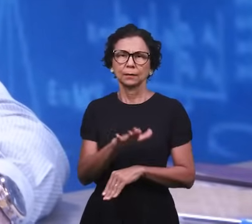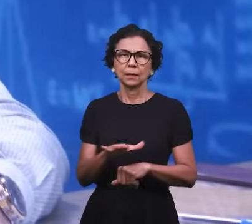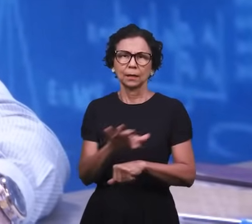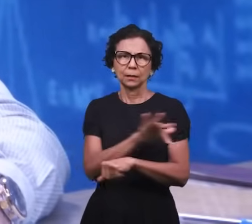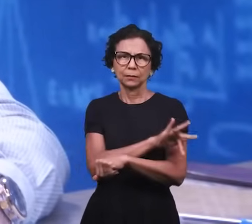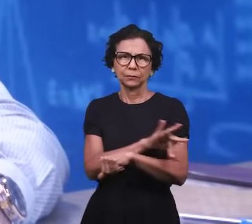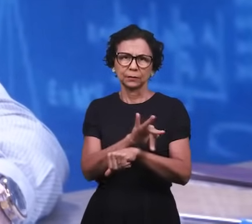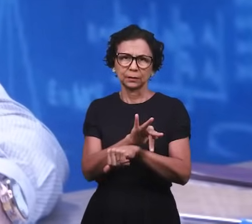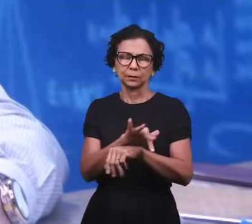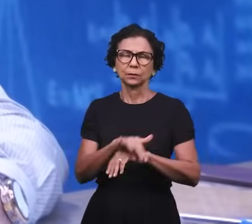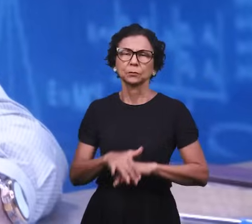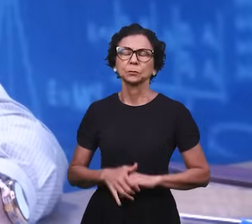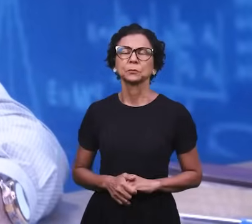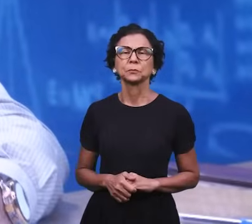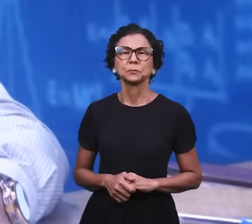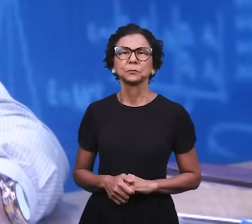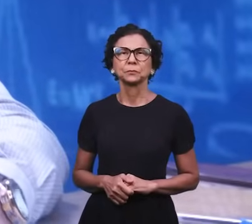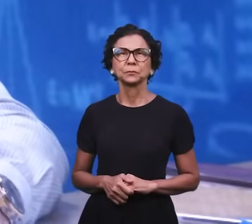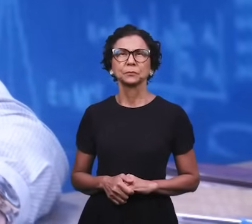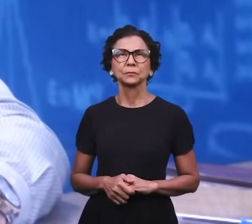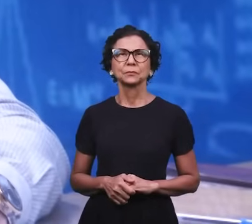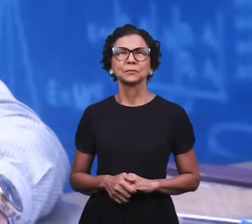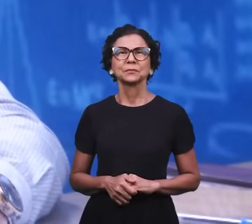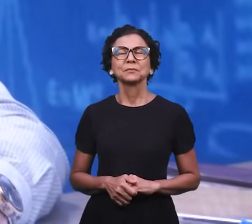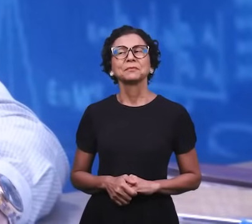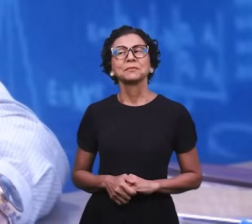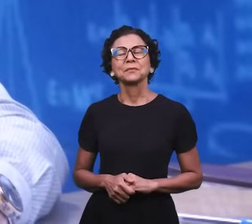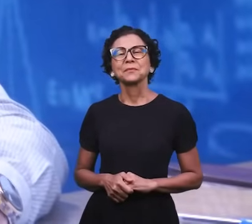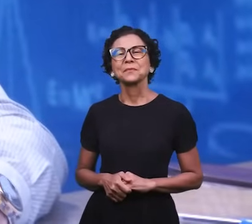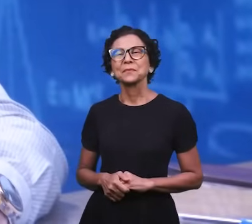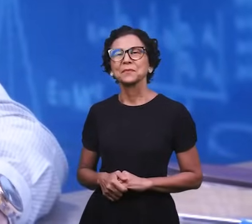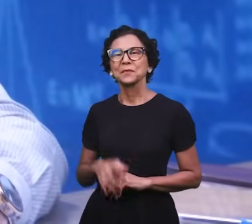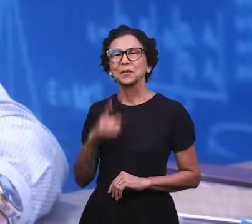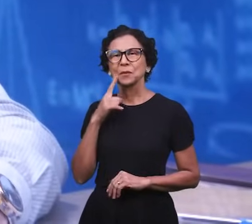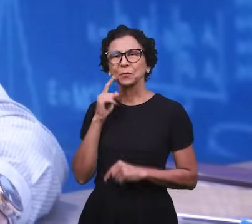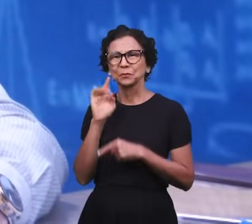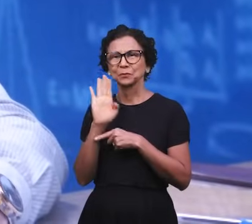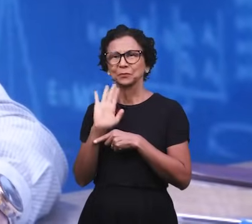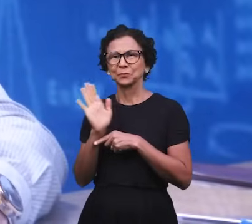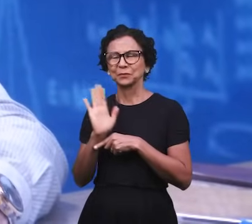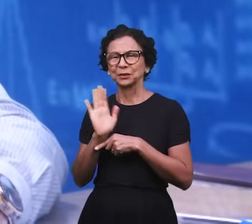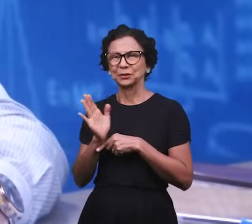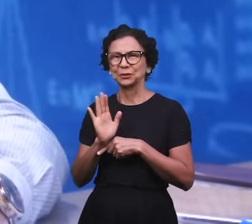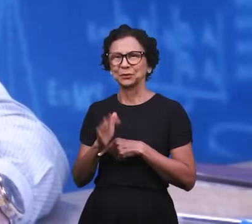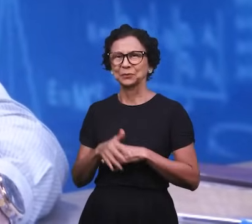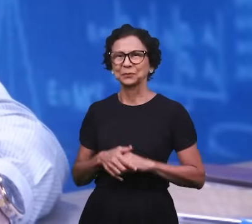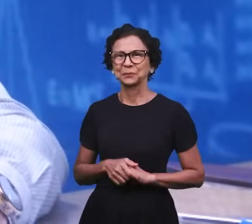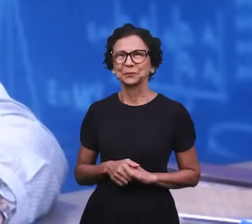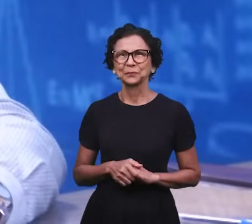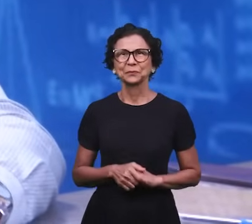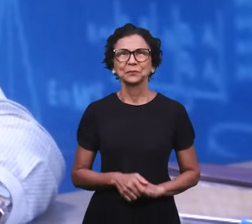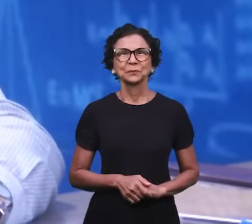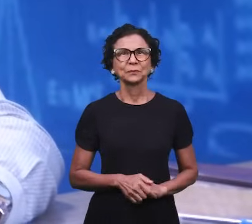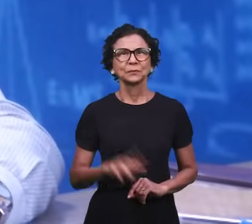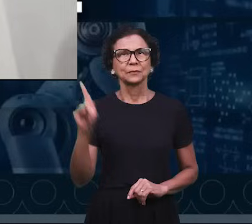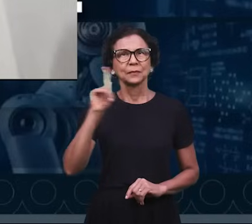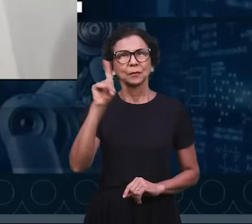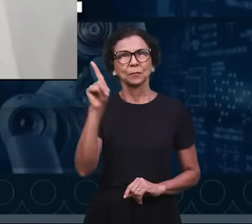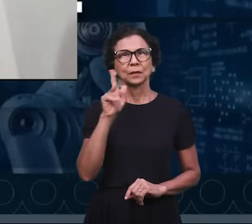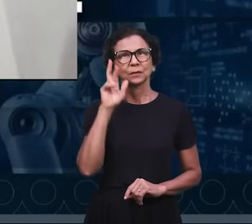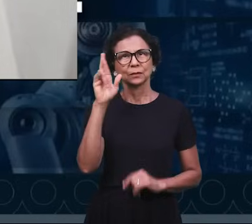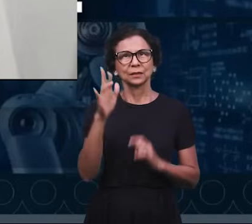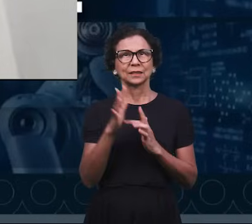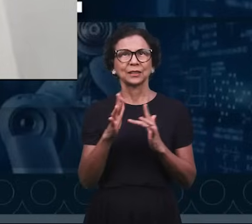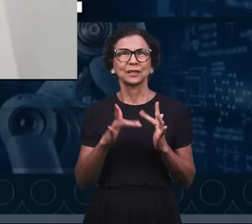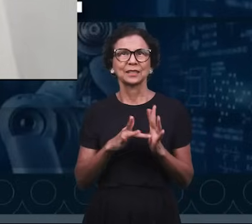a resposta para nós. Ele gravou um vídeo e vai trazer a resposta para nós sobre essa pergunta do jovem. A